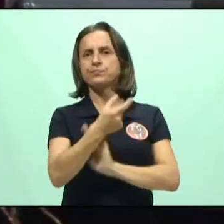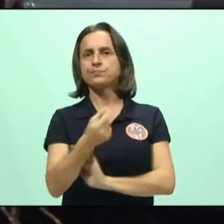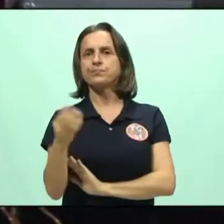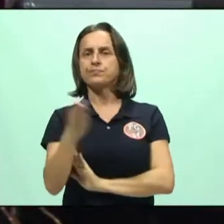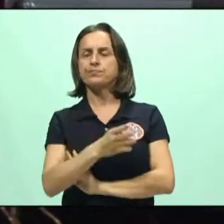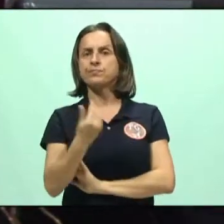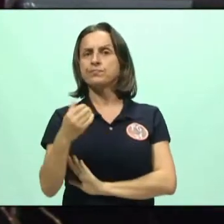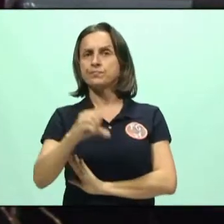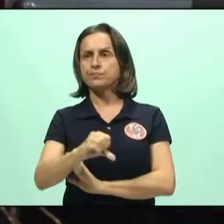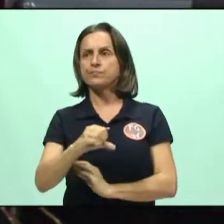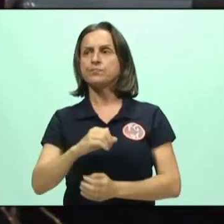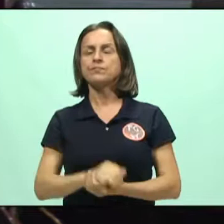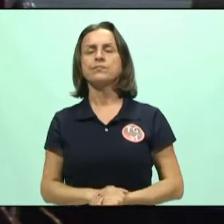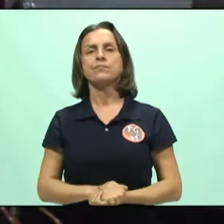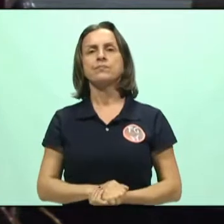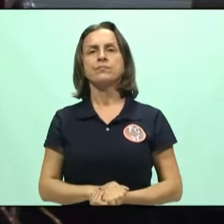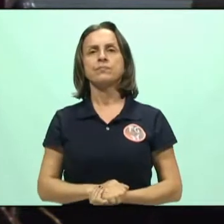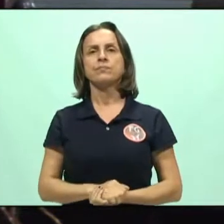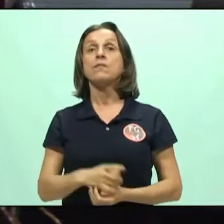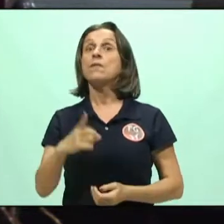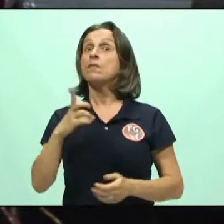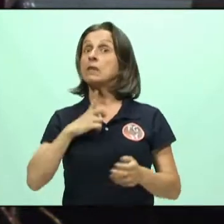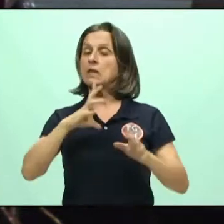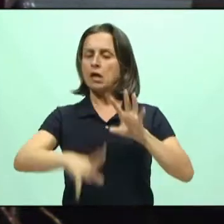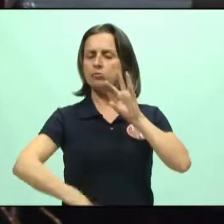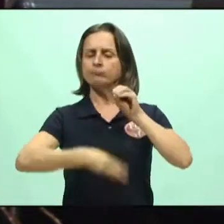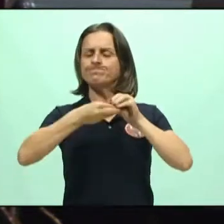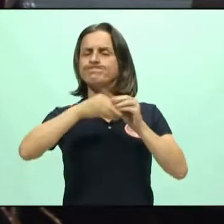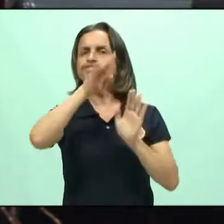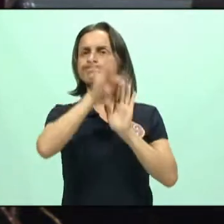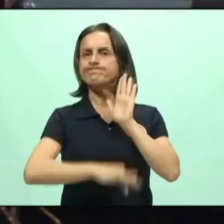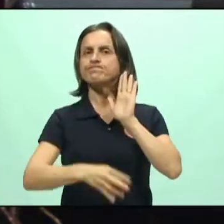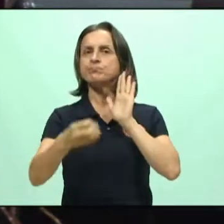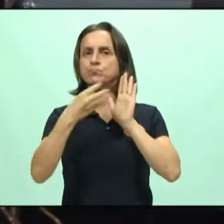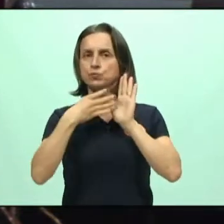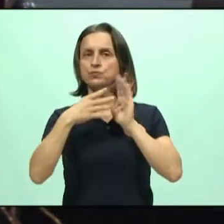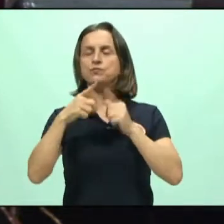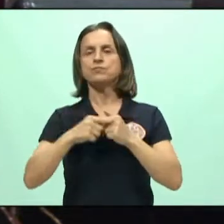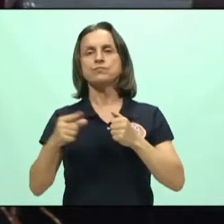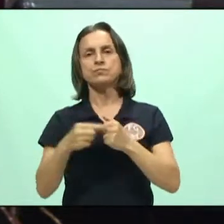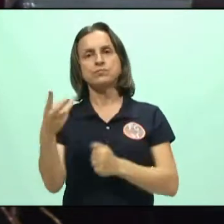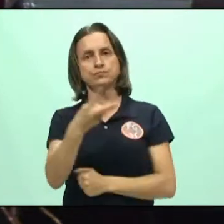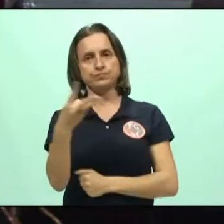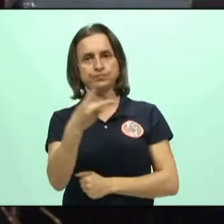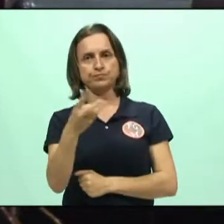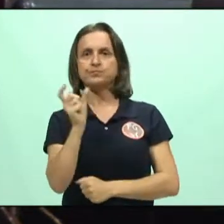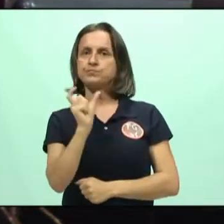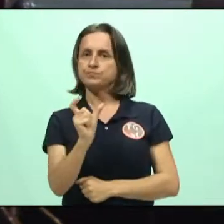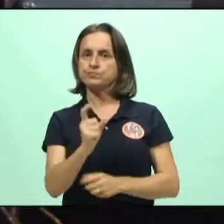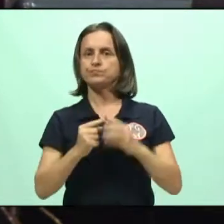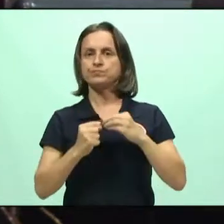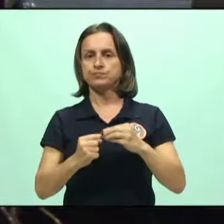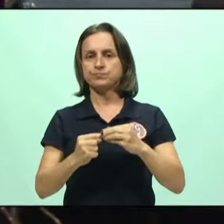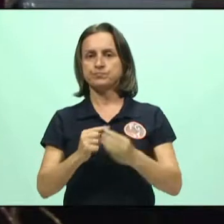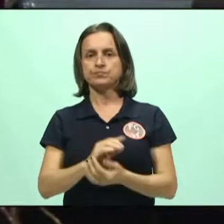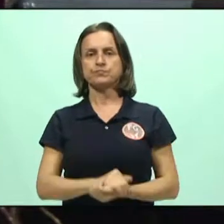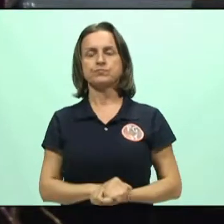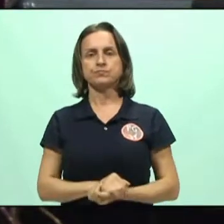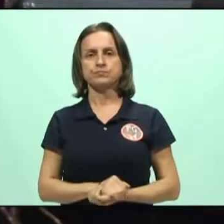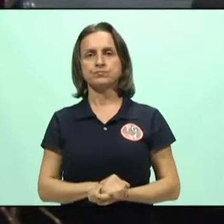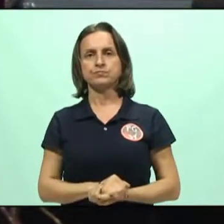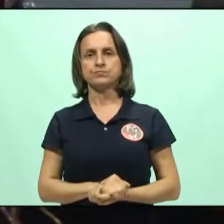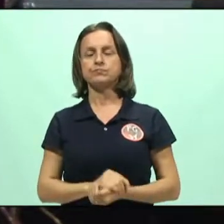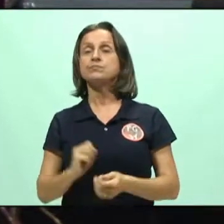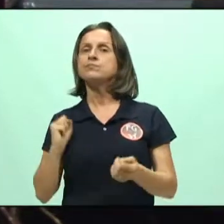2019 passa a conter a seguinte redação Artigo terceiro parágrafo único a